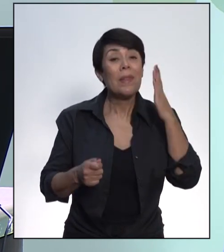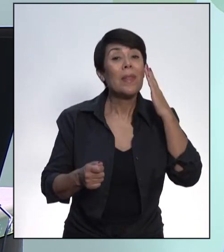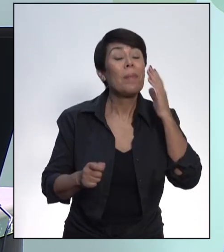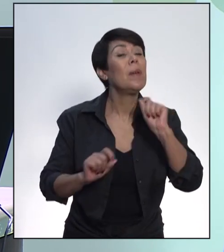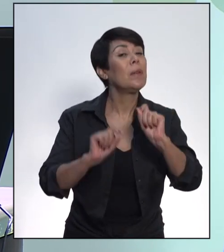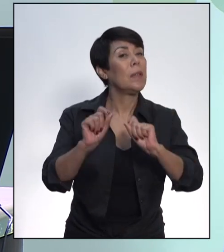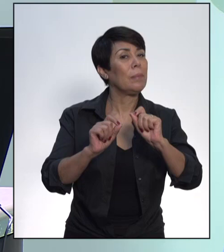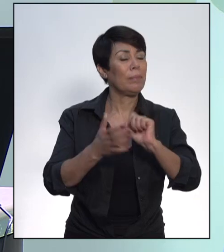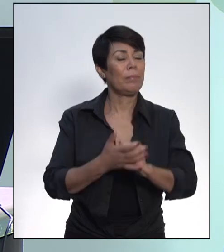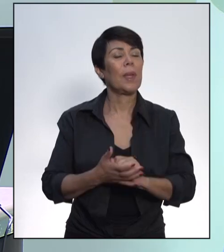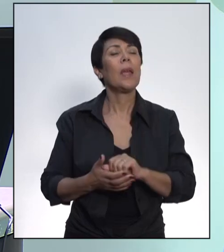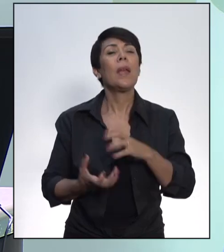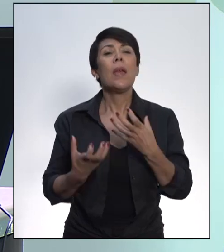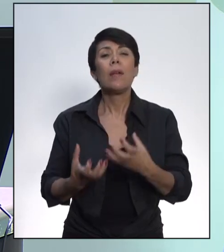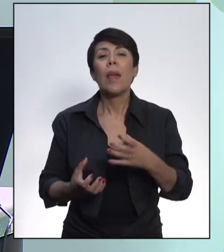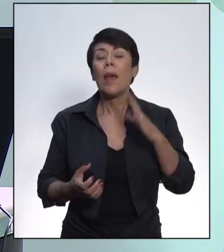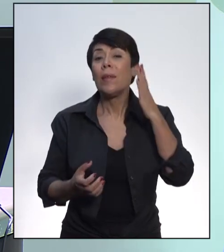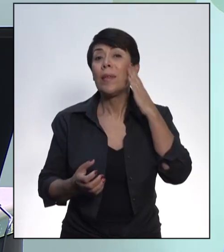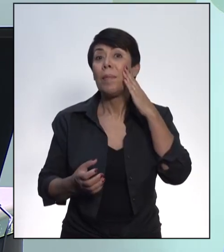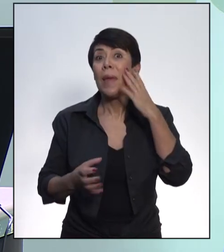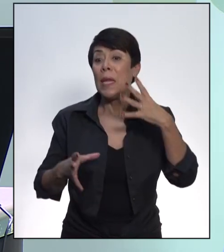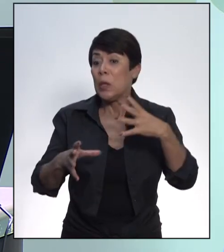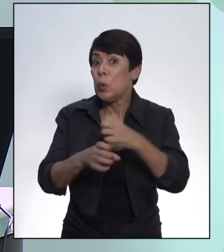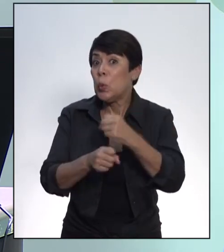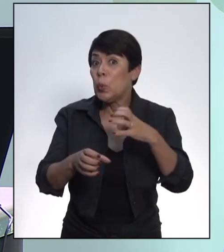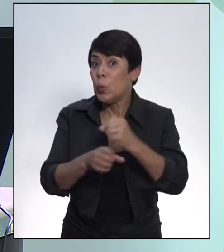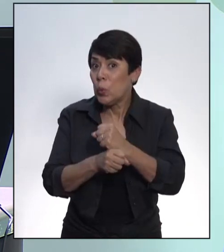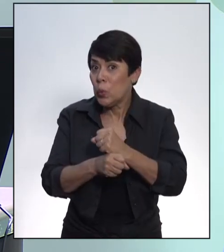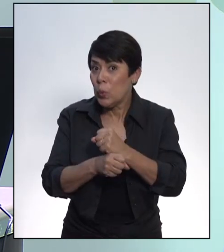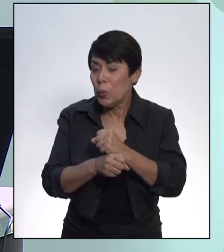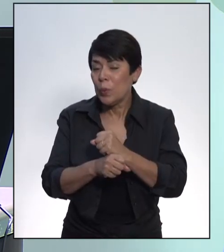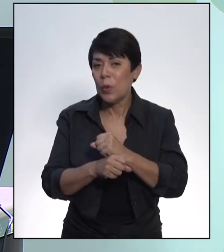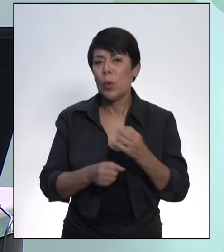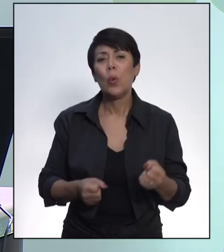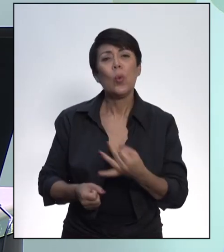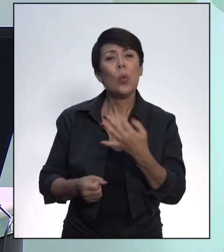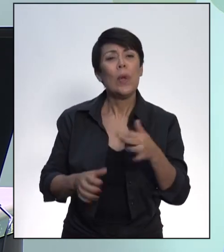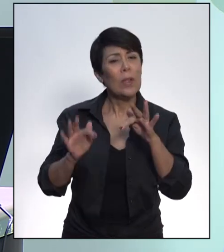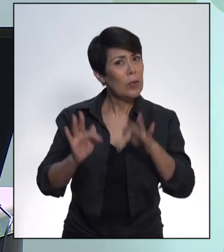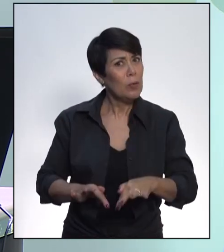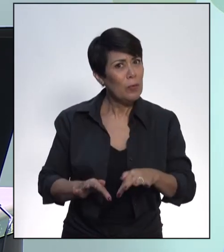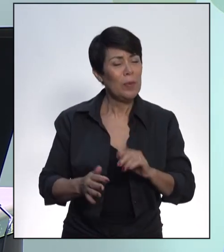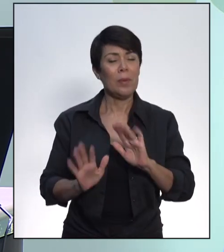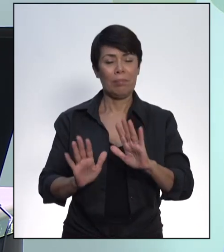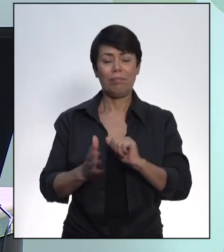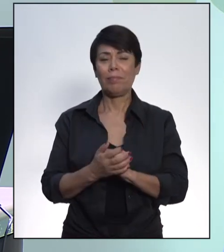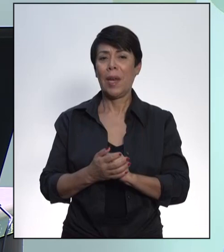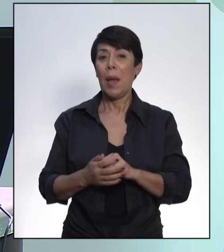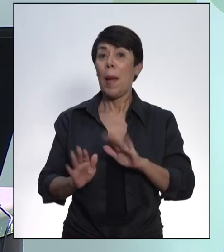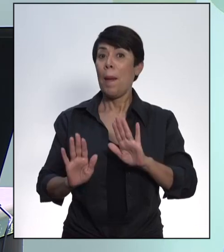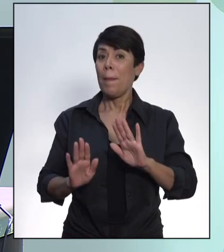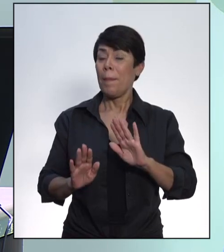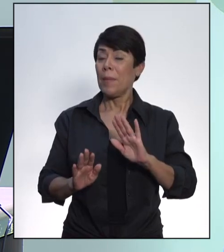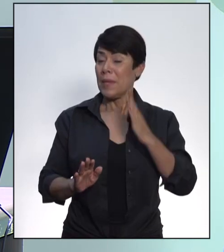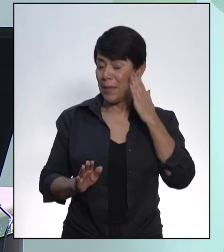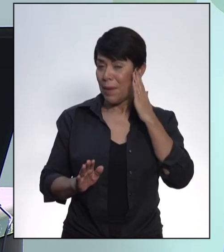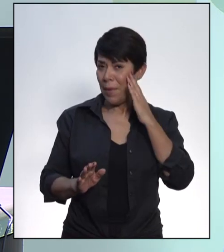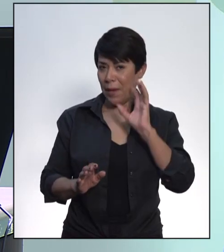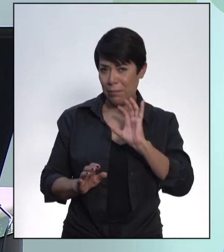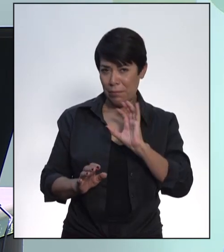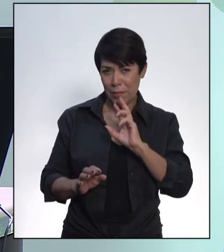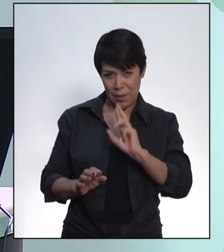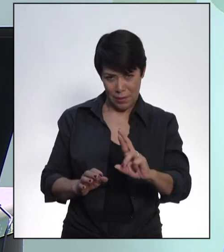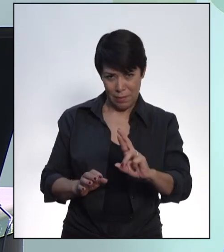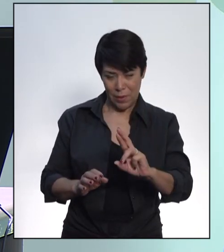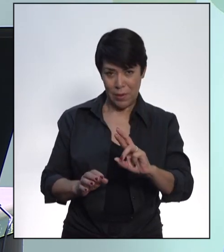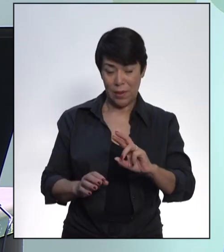que eu queria saber ao todo, lá no final, quantos panfletos seriam entregues. Para eu entender isso, eu entendo que a cada dia